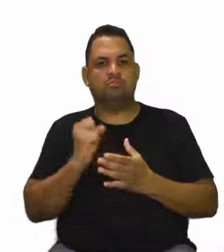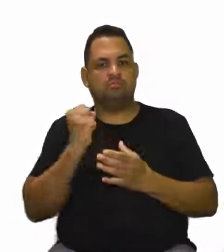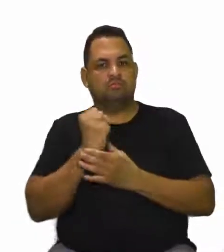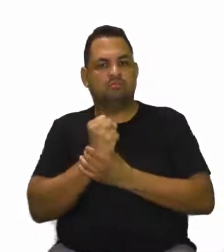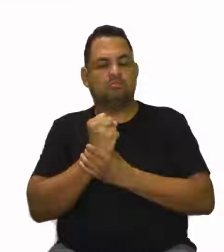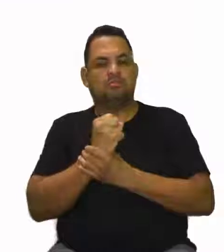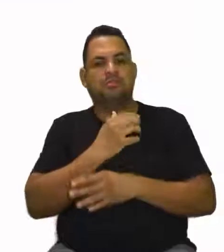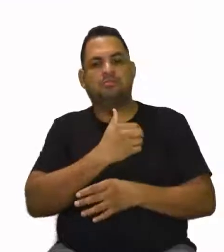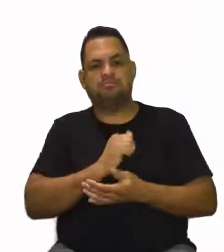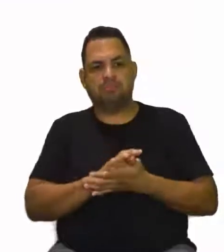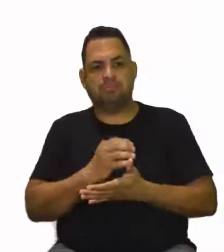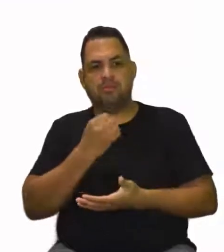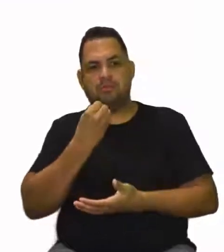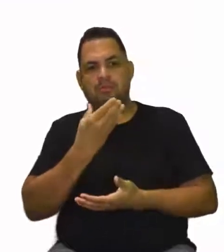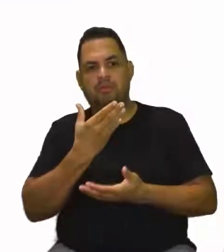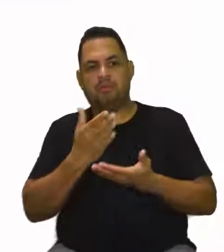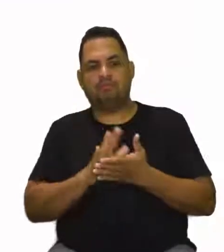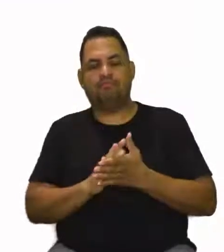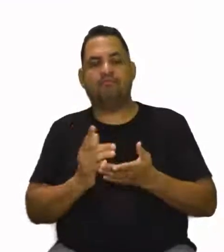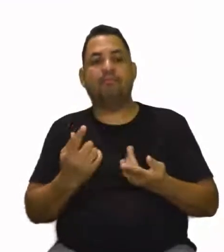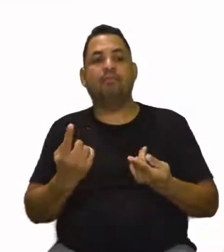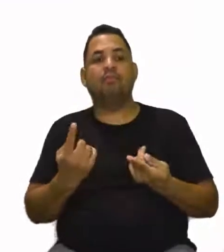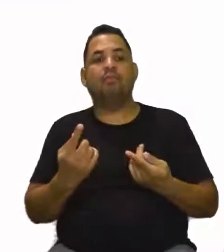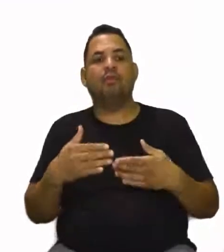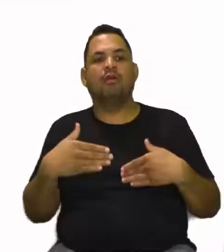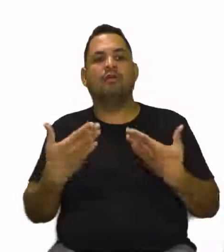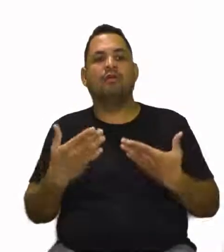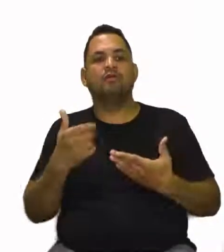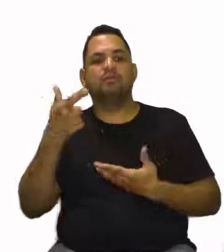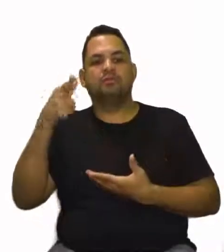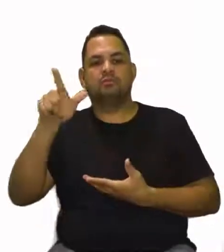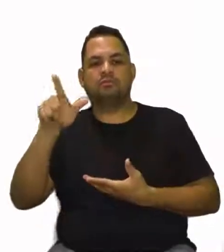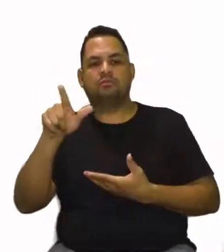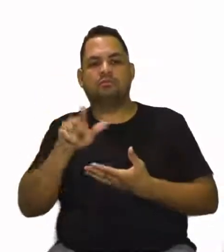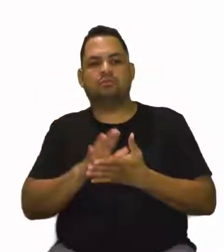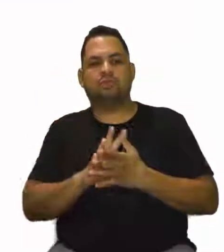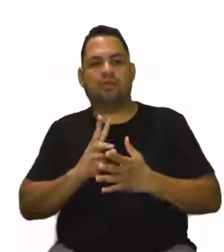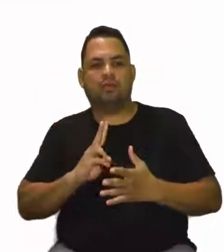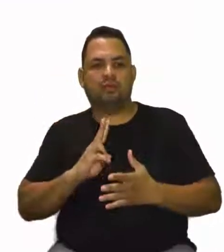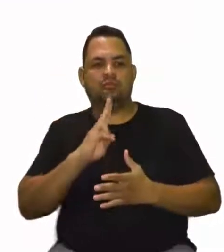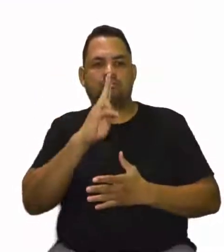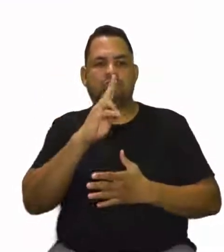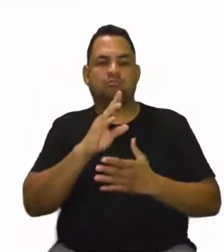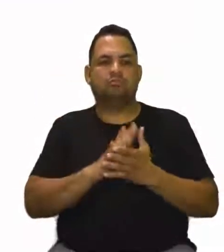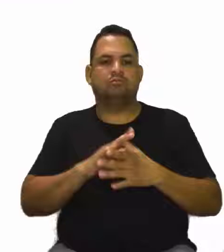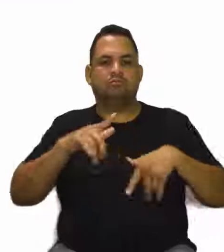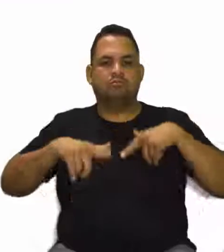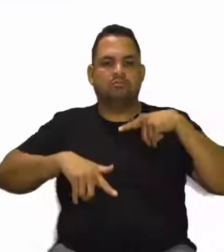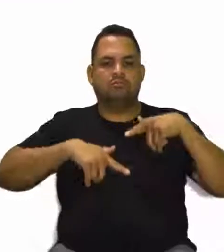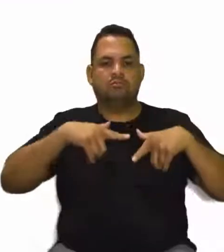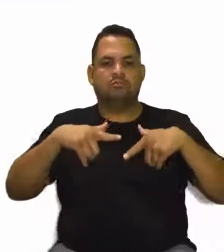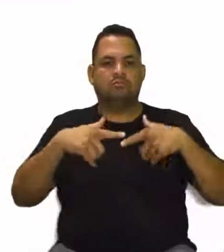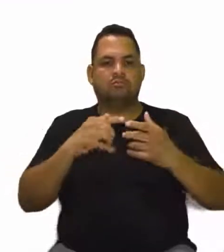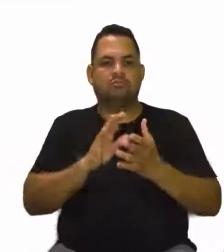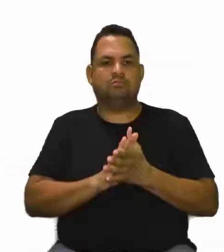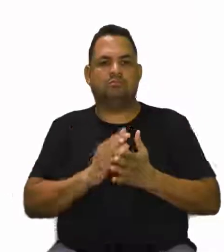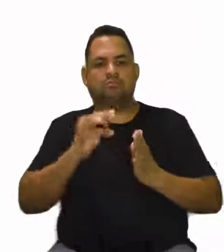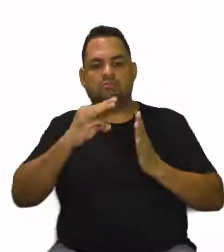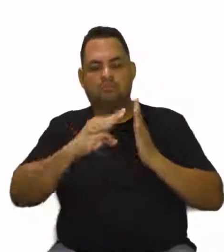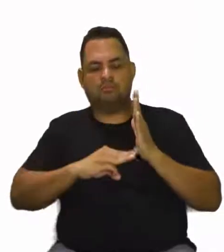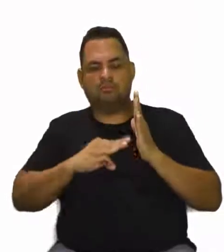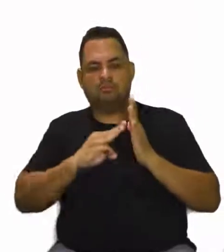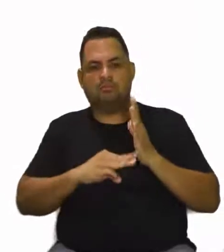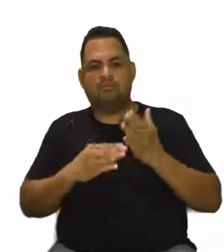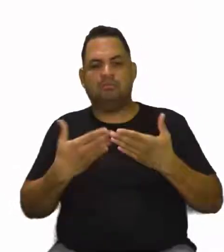e eficiente, para que ele consiga o quê? Fortalecer, né? Trabalhar o seu centro